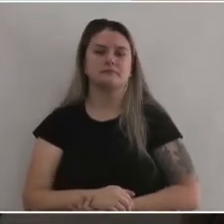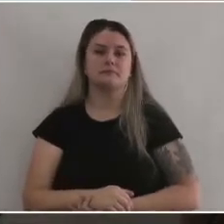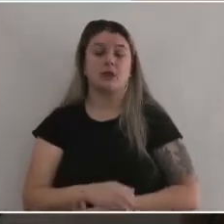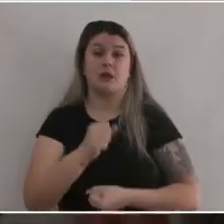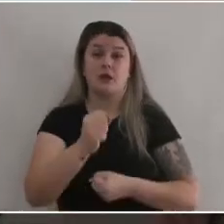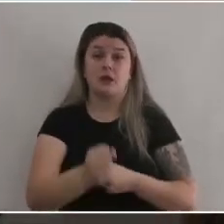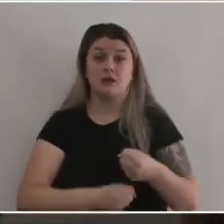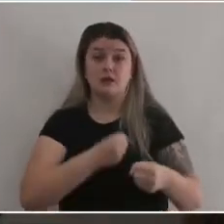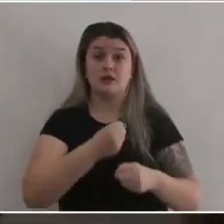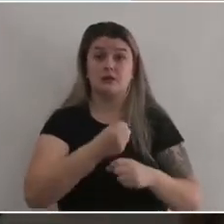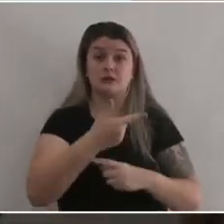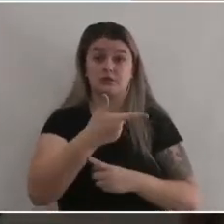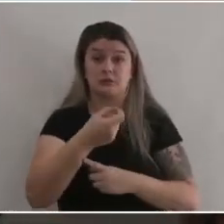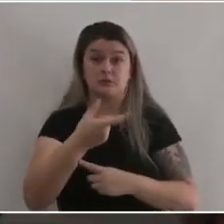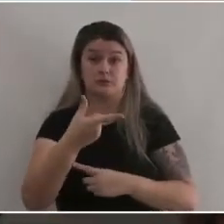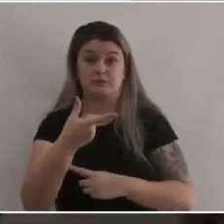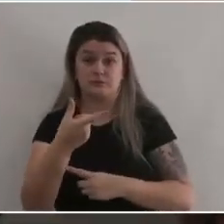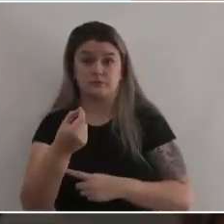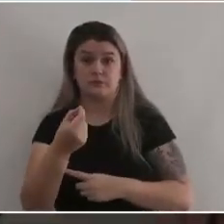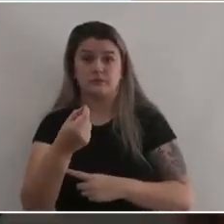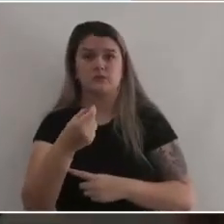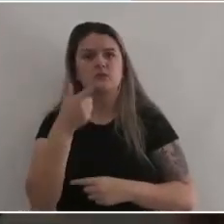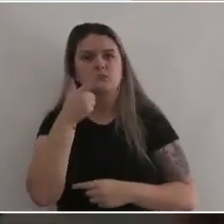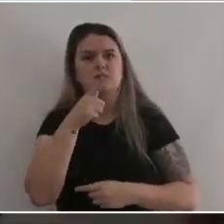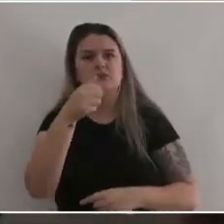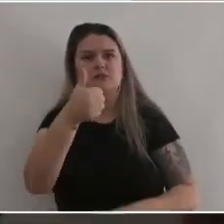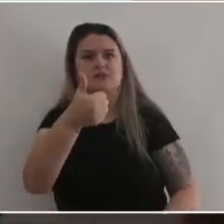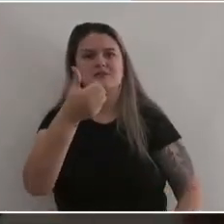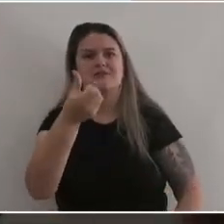no exercício de 2020, foram